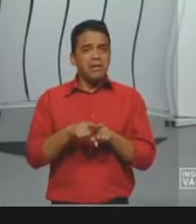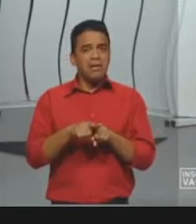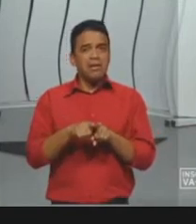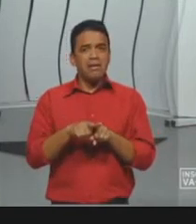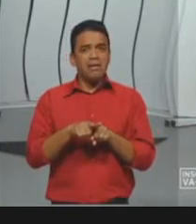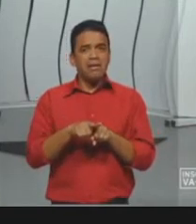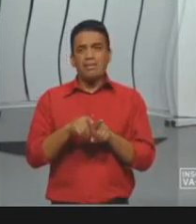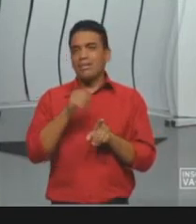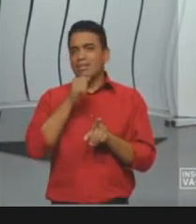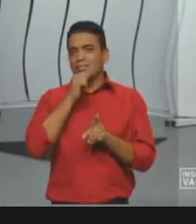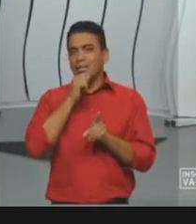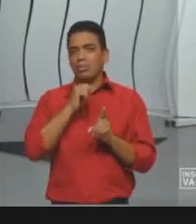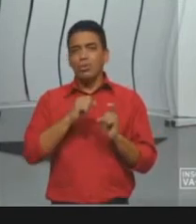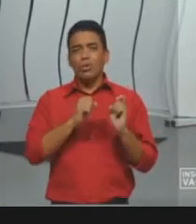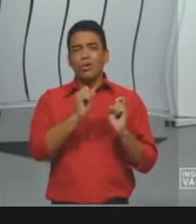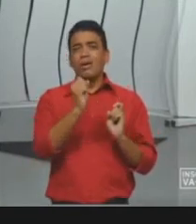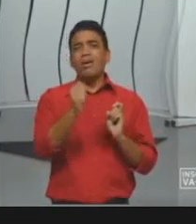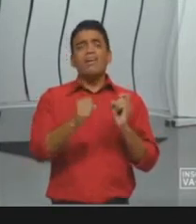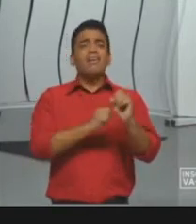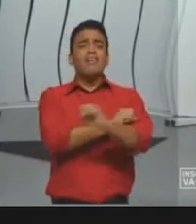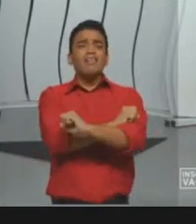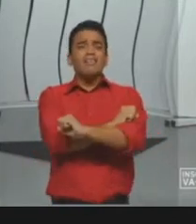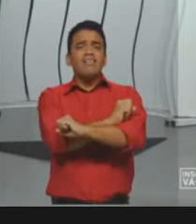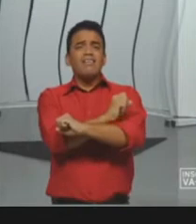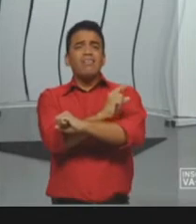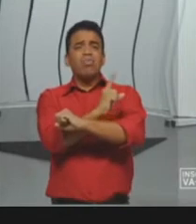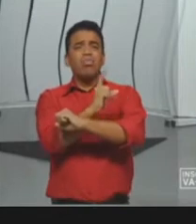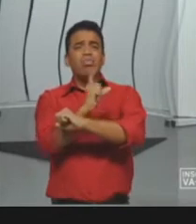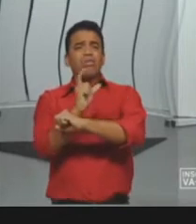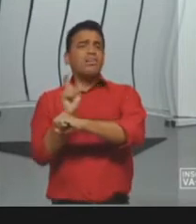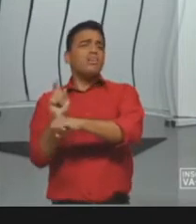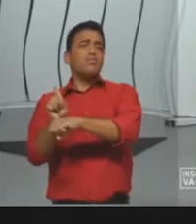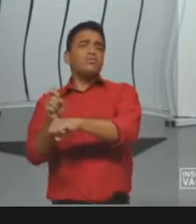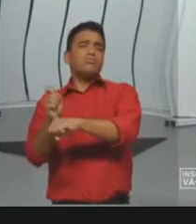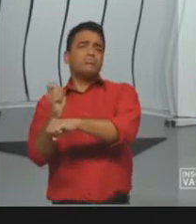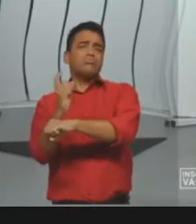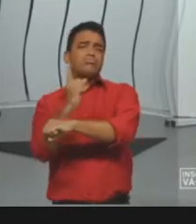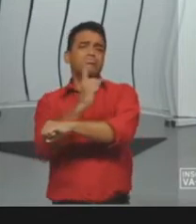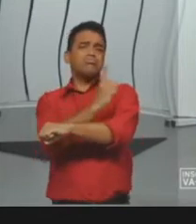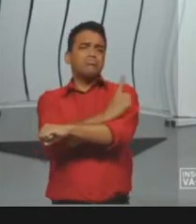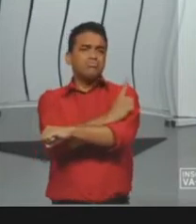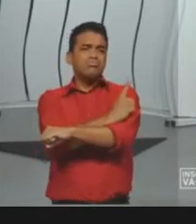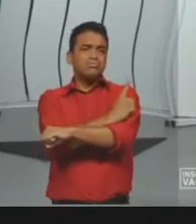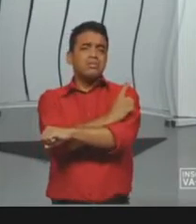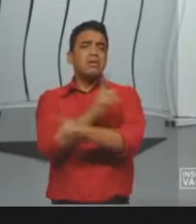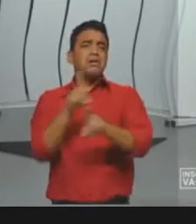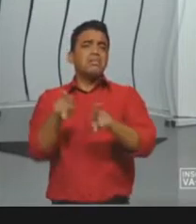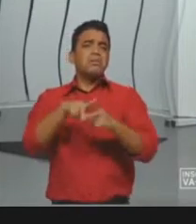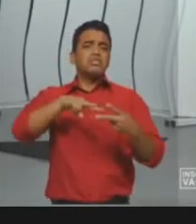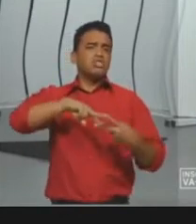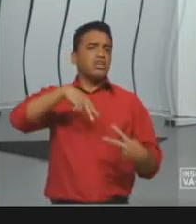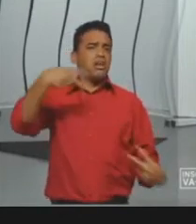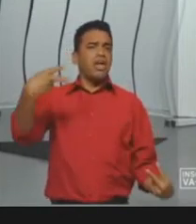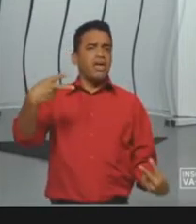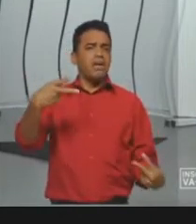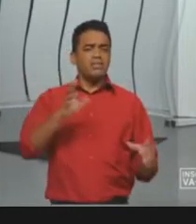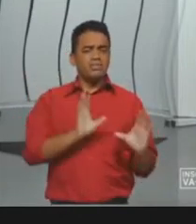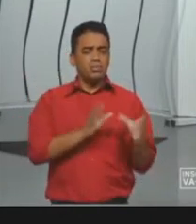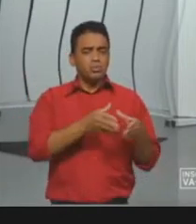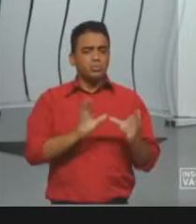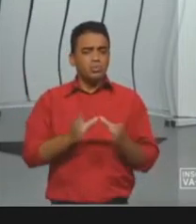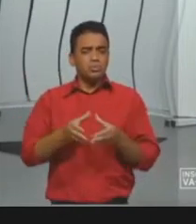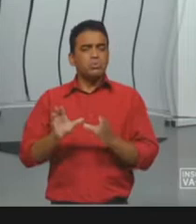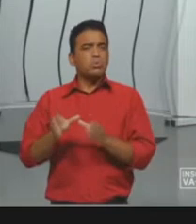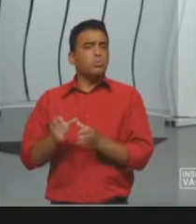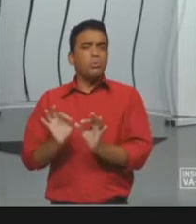dados evolutivos e genéticos para que você consiga ter uma ordenação, uma organização dos seres vivos, de